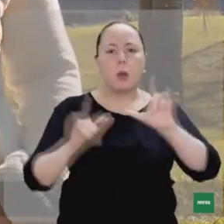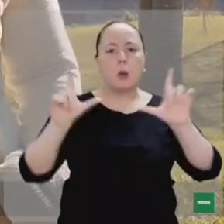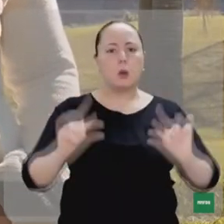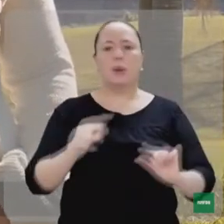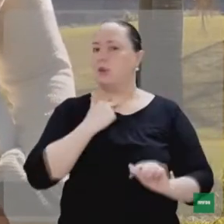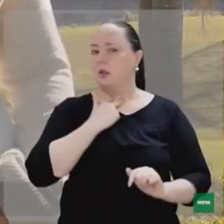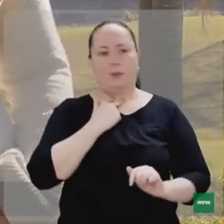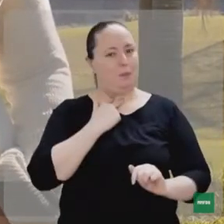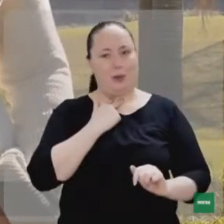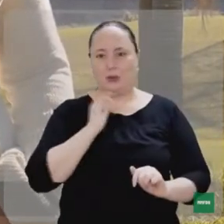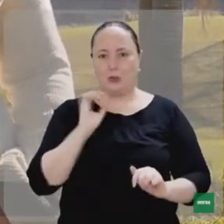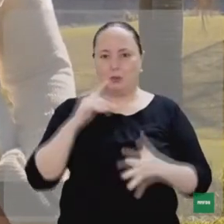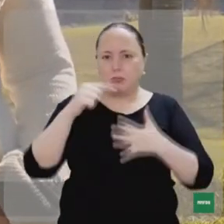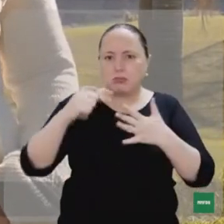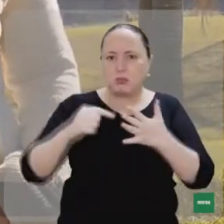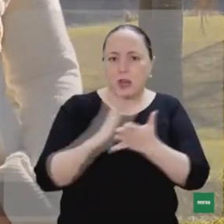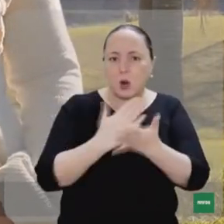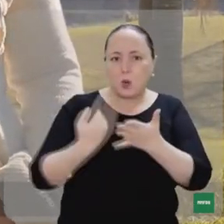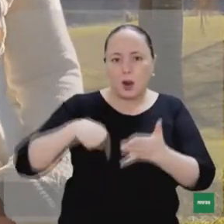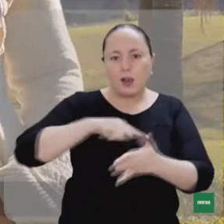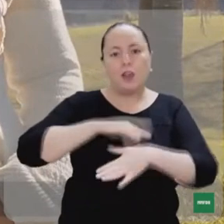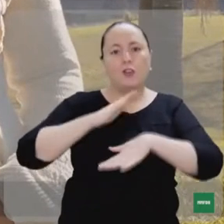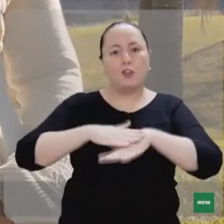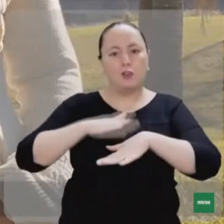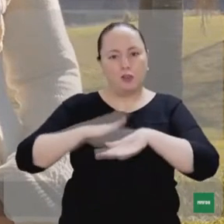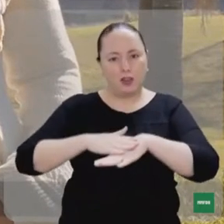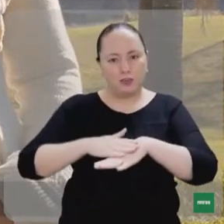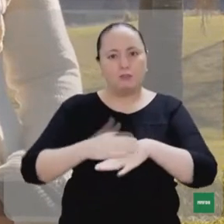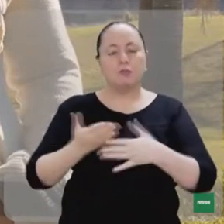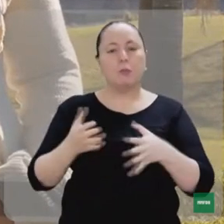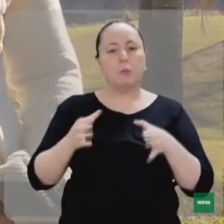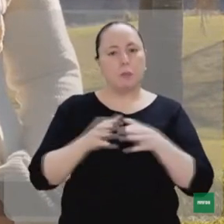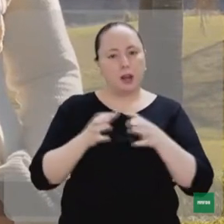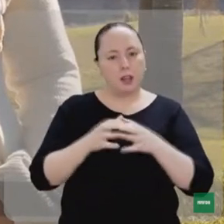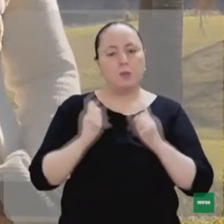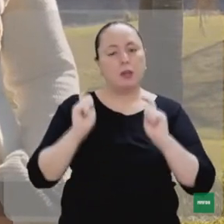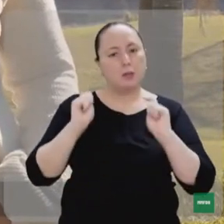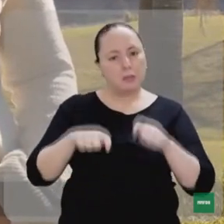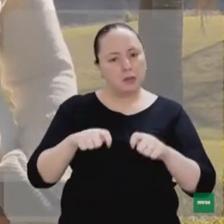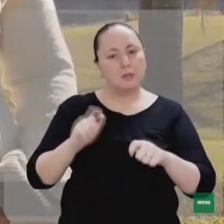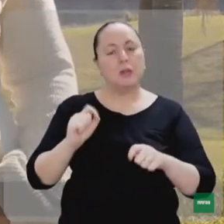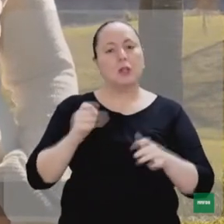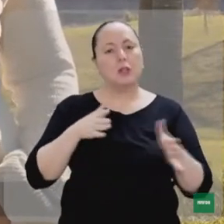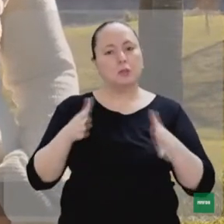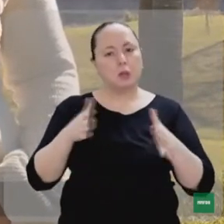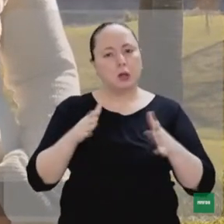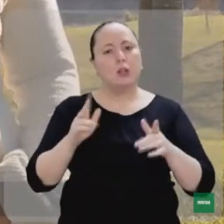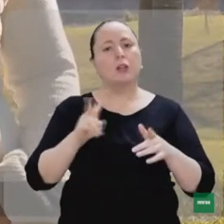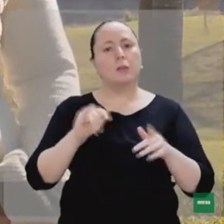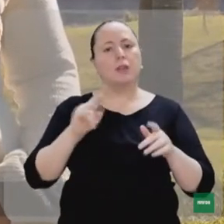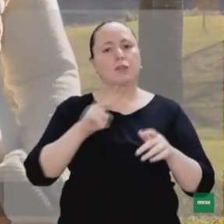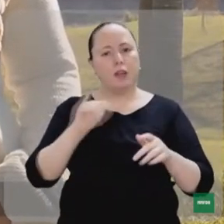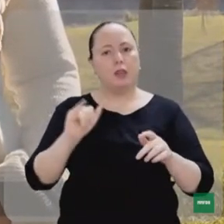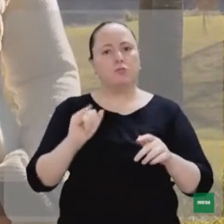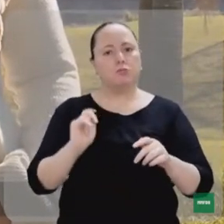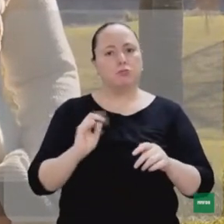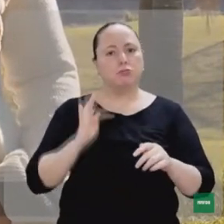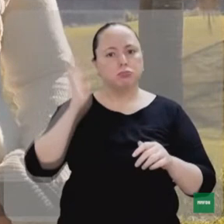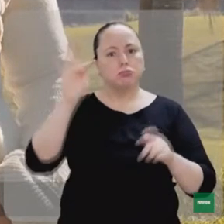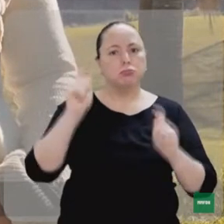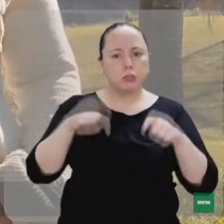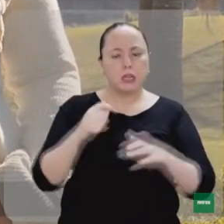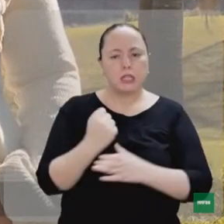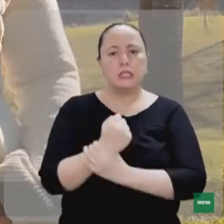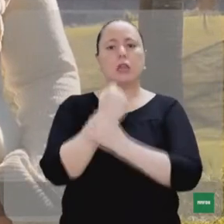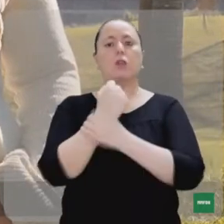parar. Essas são apenas algumas medidas empregadas pela Itaipu que possibilitaram e possibilitam